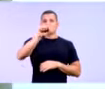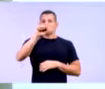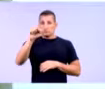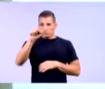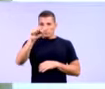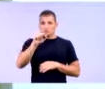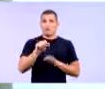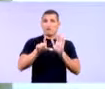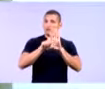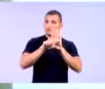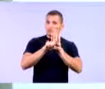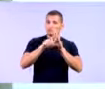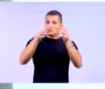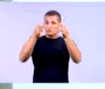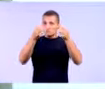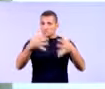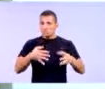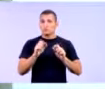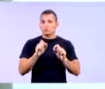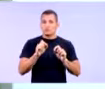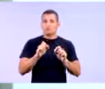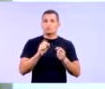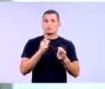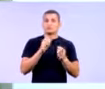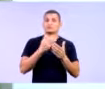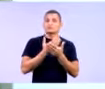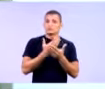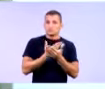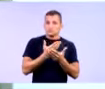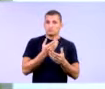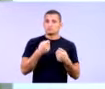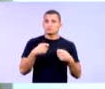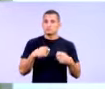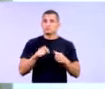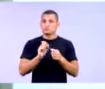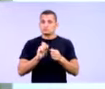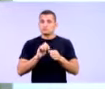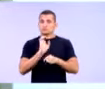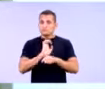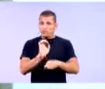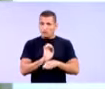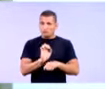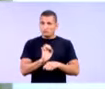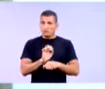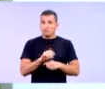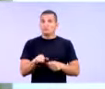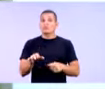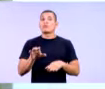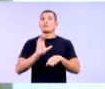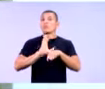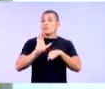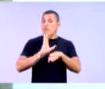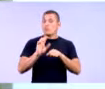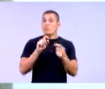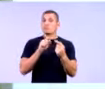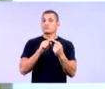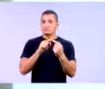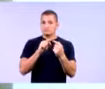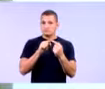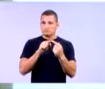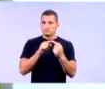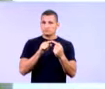lei diz o seguinte, que o estudante ele deve fazer estágio na área afim do curso dele. Então, se ele